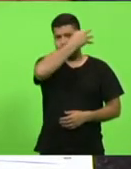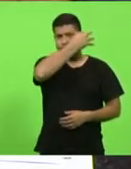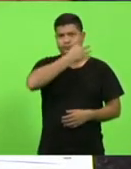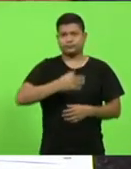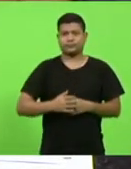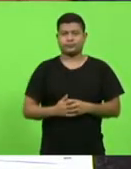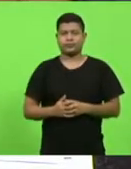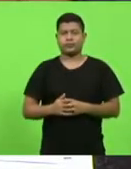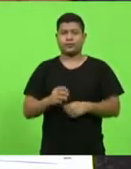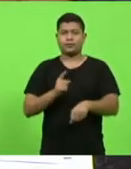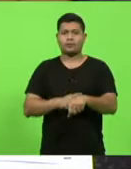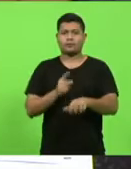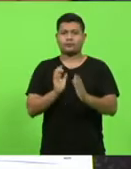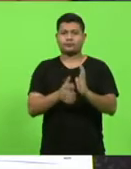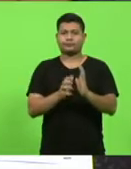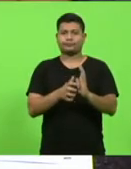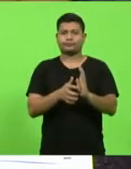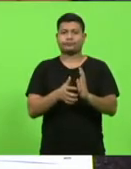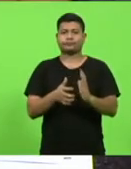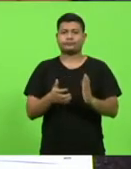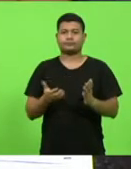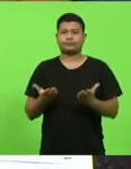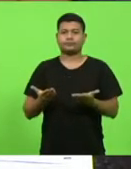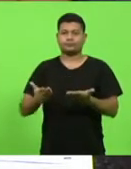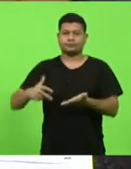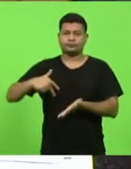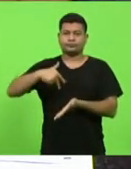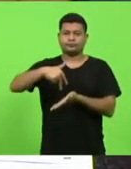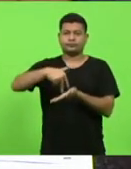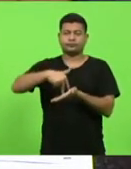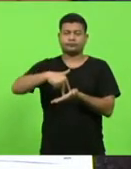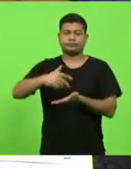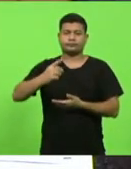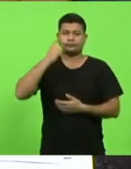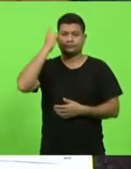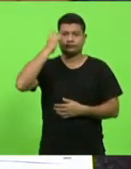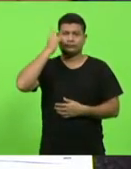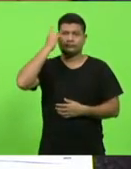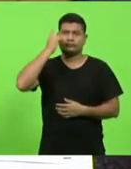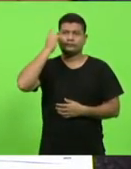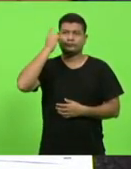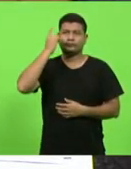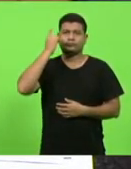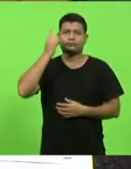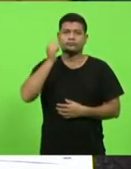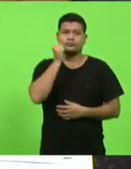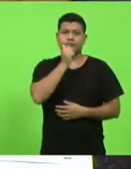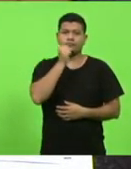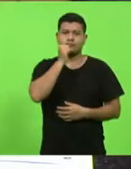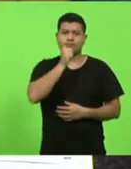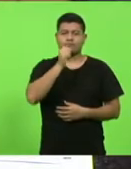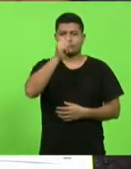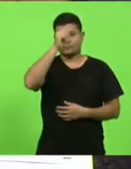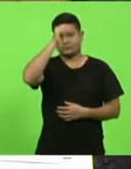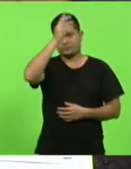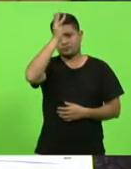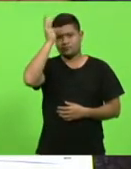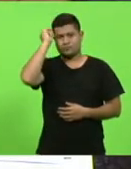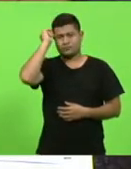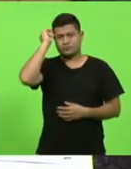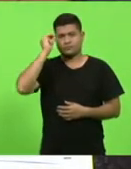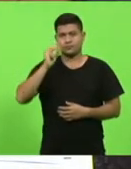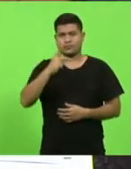grande expediente. Neste horário destinado aos partidos, fez uso da palavra a senhora deputada Luciane Carminati,